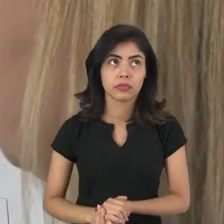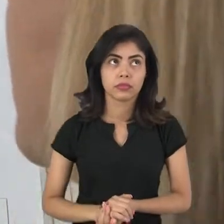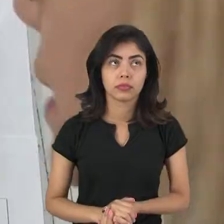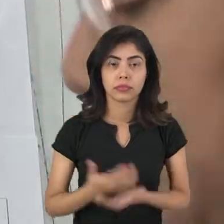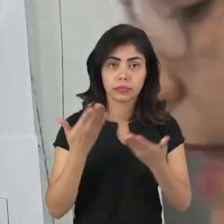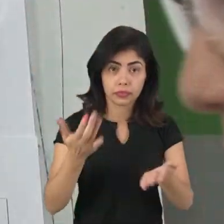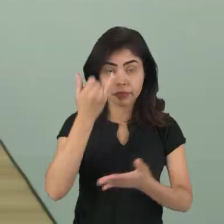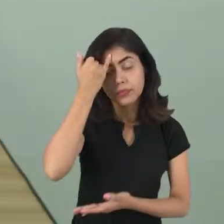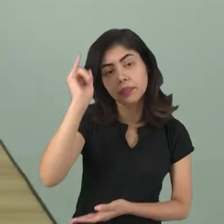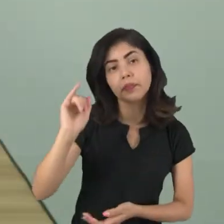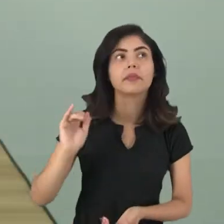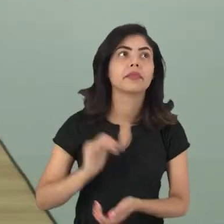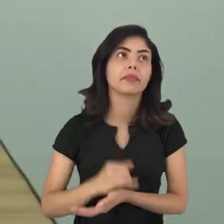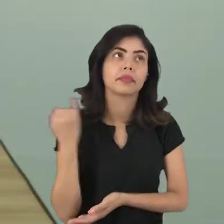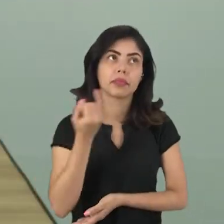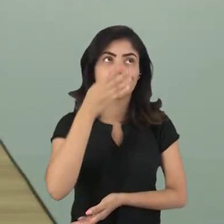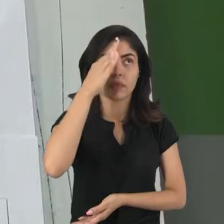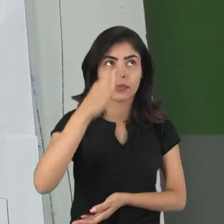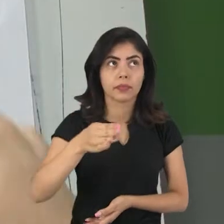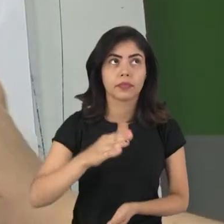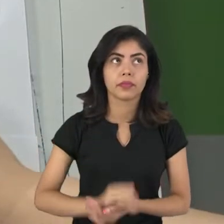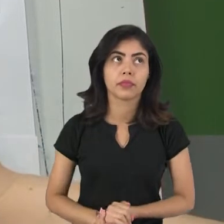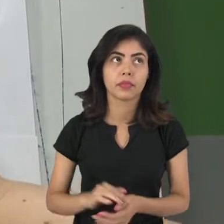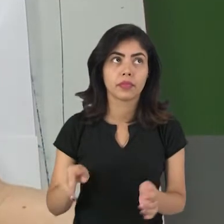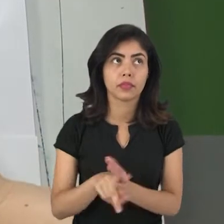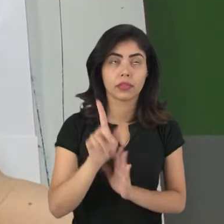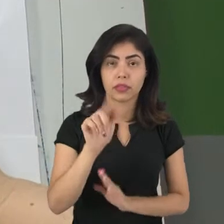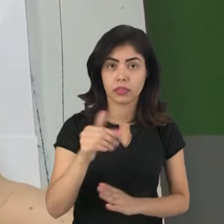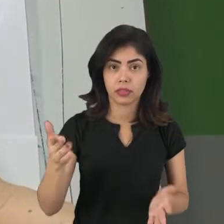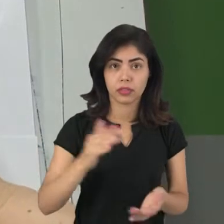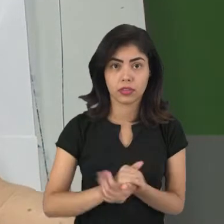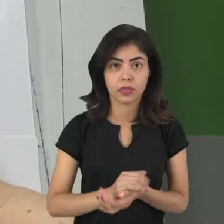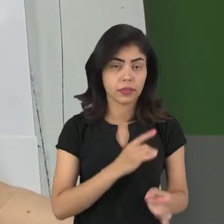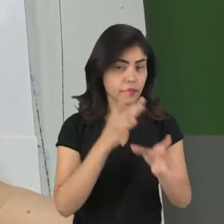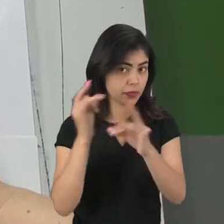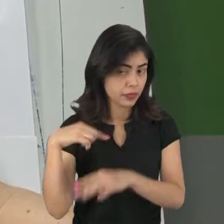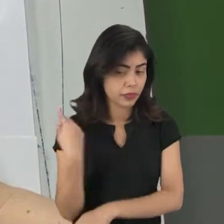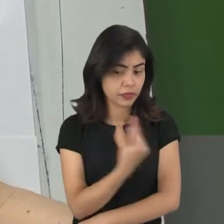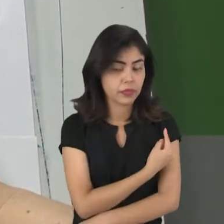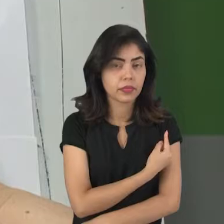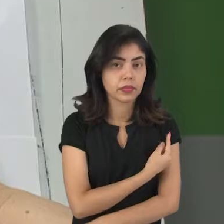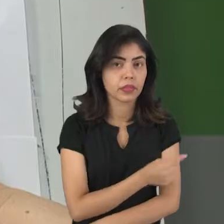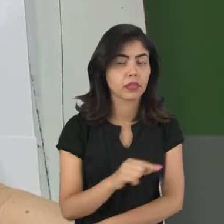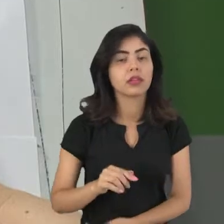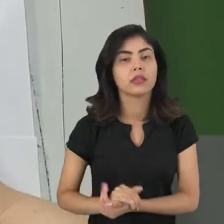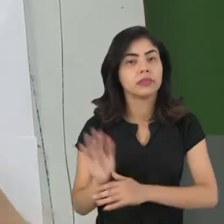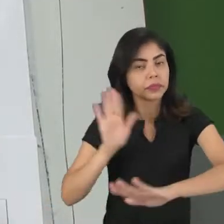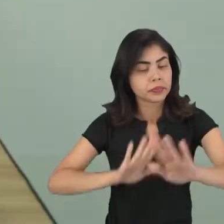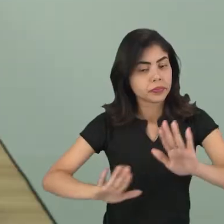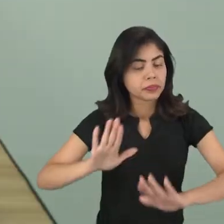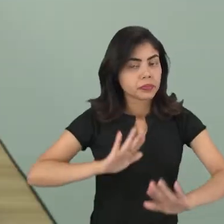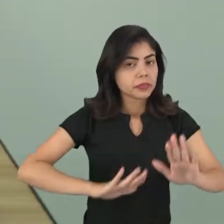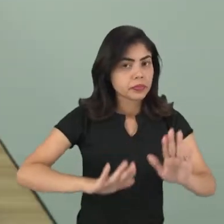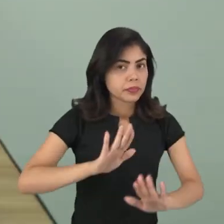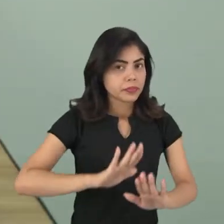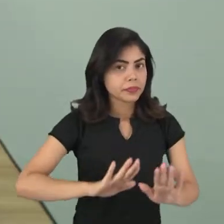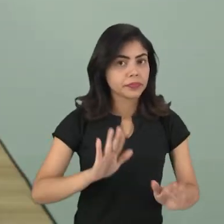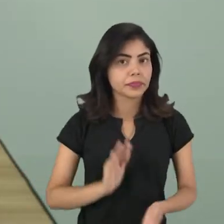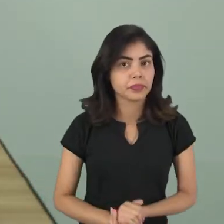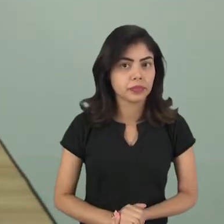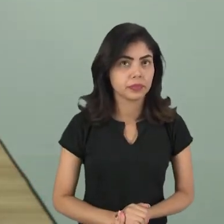defendendo essa ideia. É essa ideia que ele está vendendo para gente ter cuidado em não